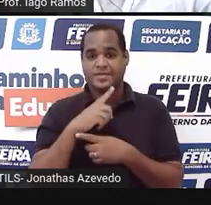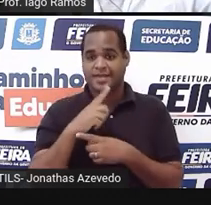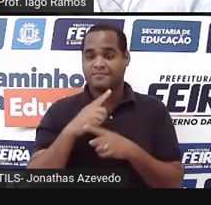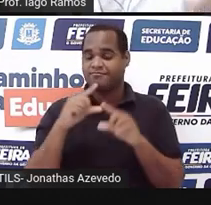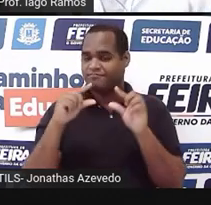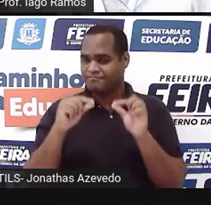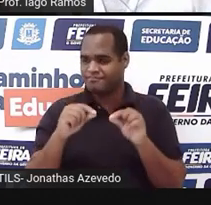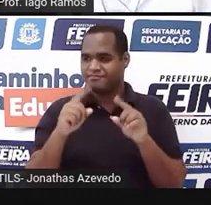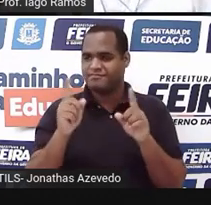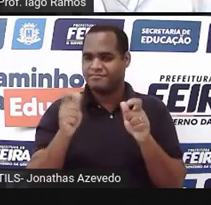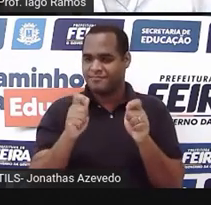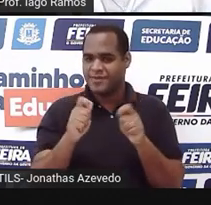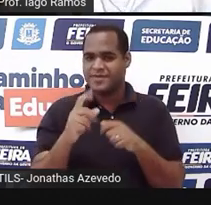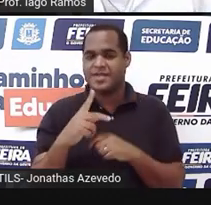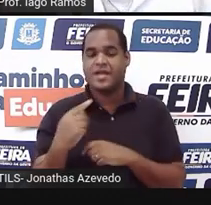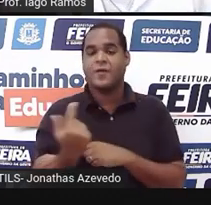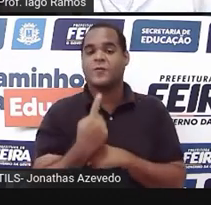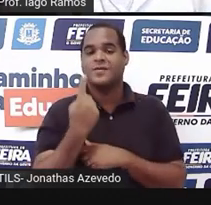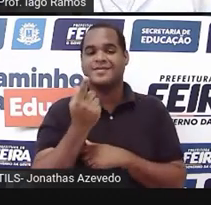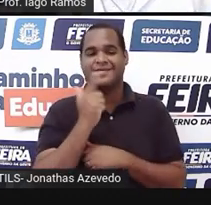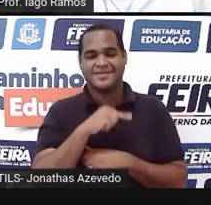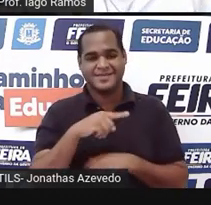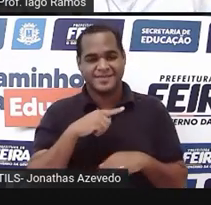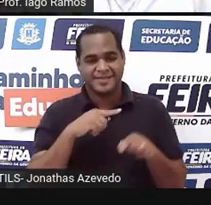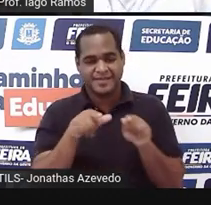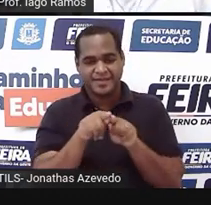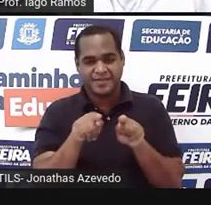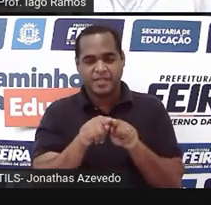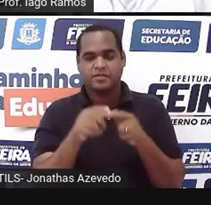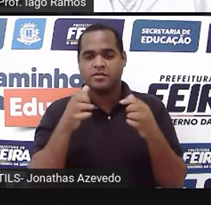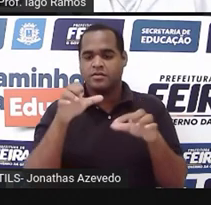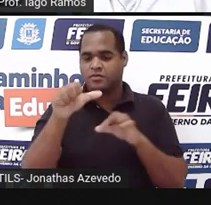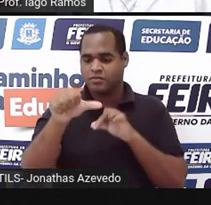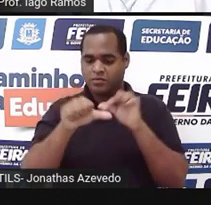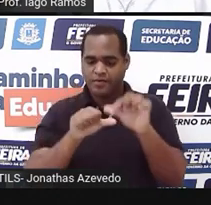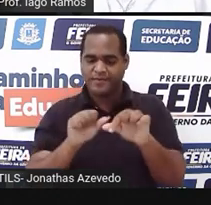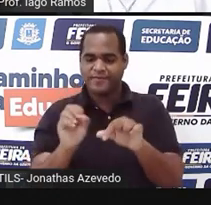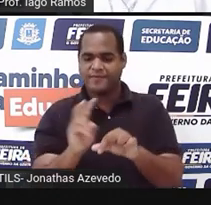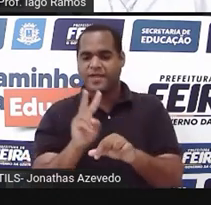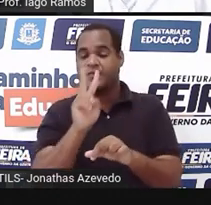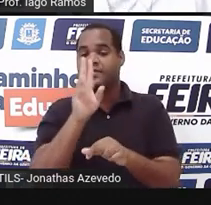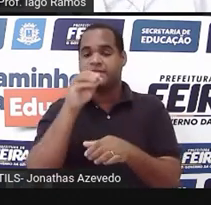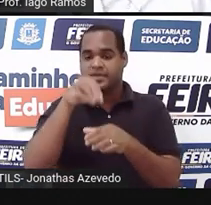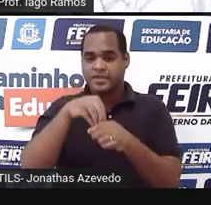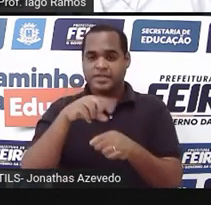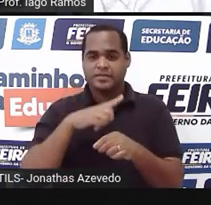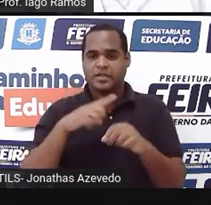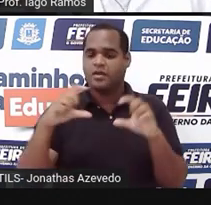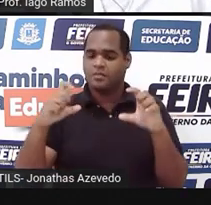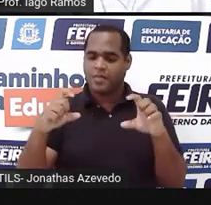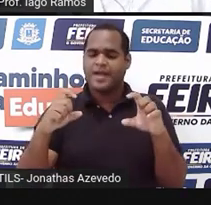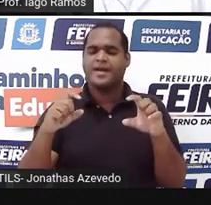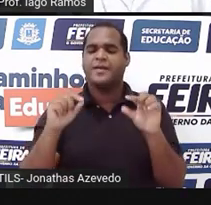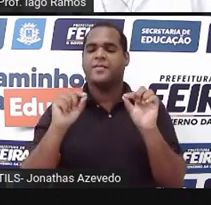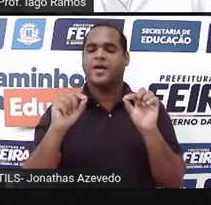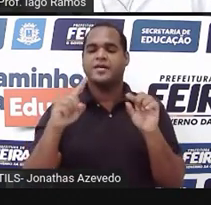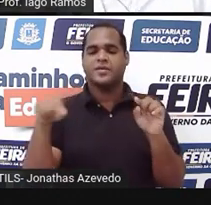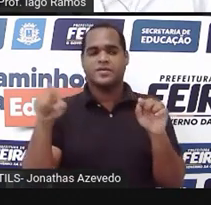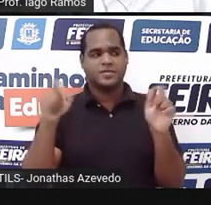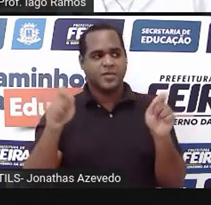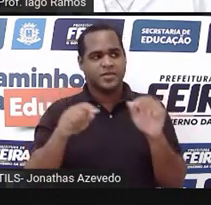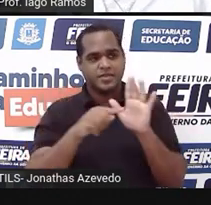menor do trapézio e altura trocando os valores ali dentro daquela expressão Zinha a